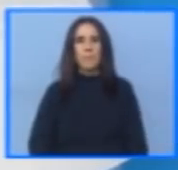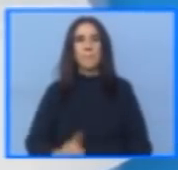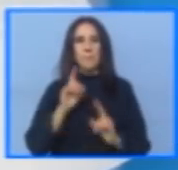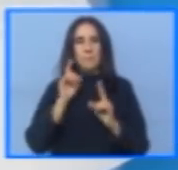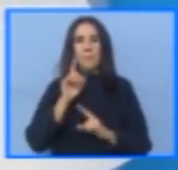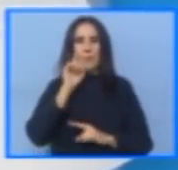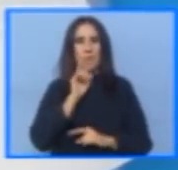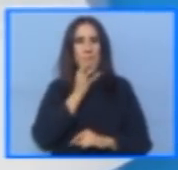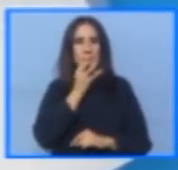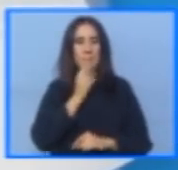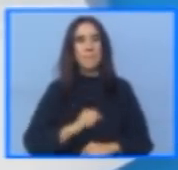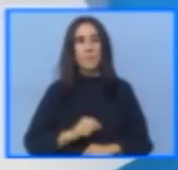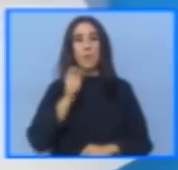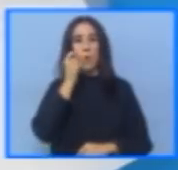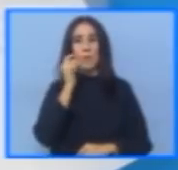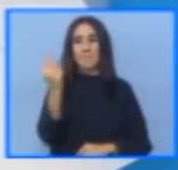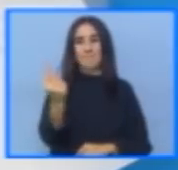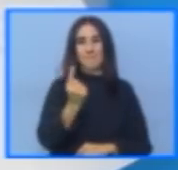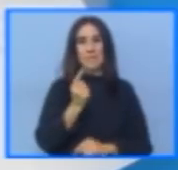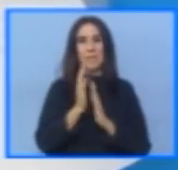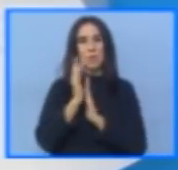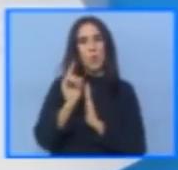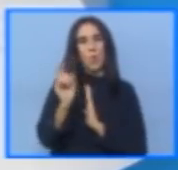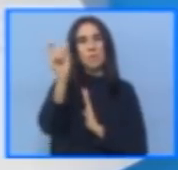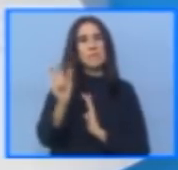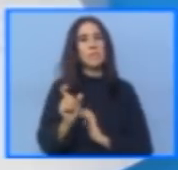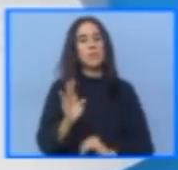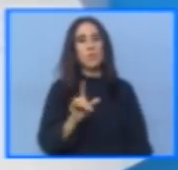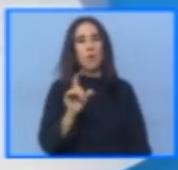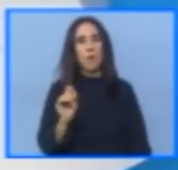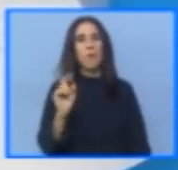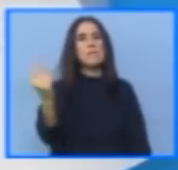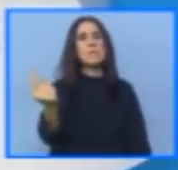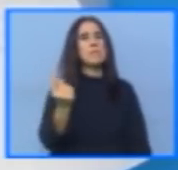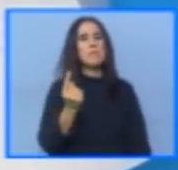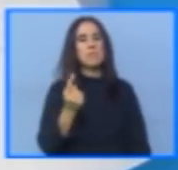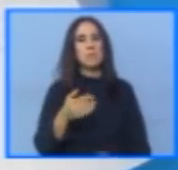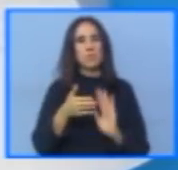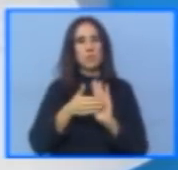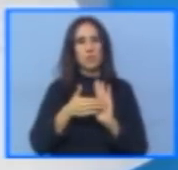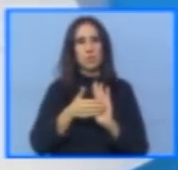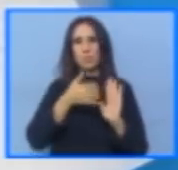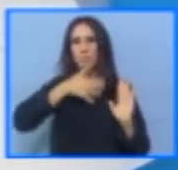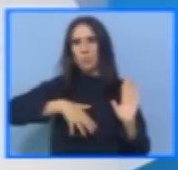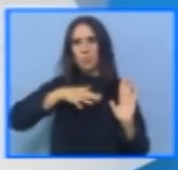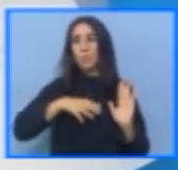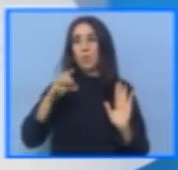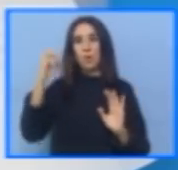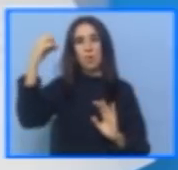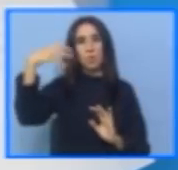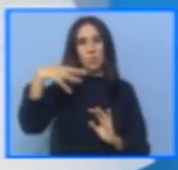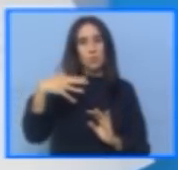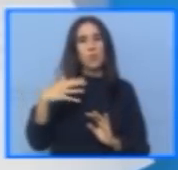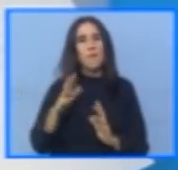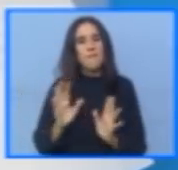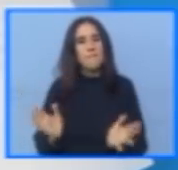Apareceu um homem enviado por Deus chamado João. Veio como testemunha para dar testemunho da luz, a